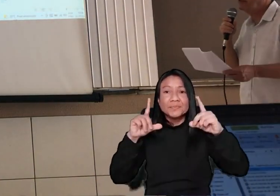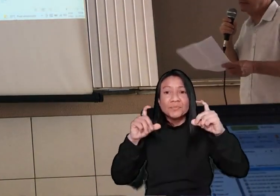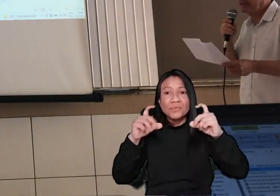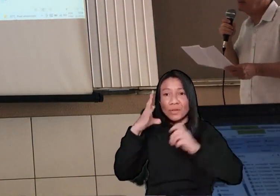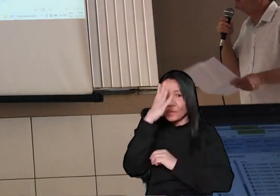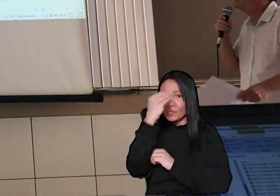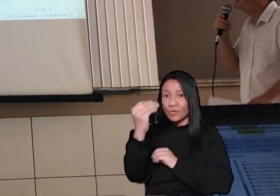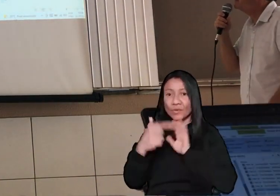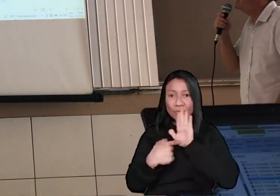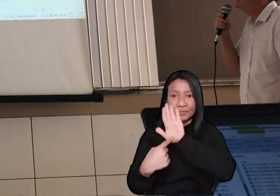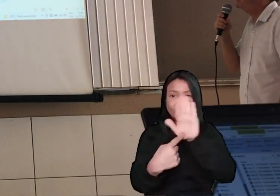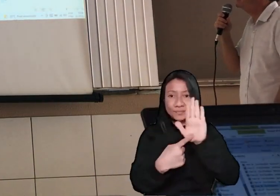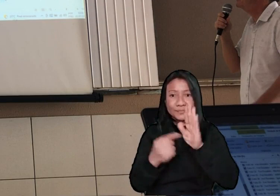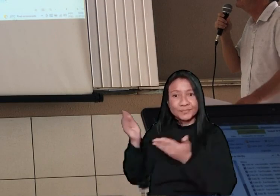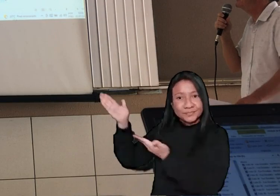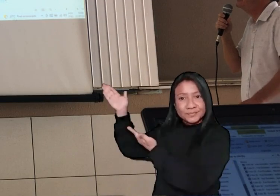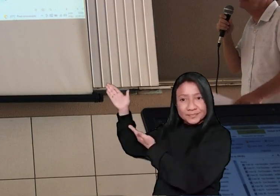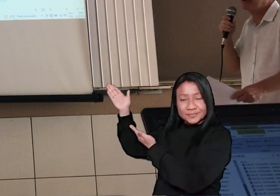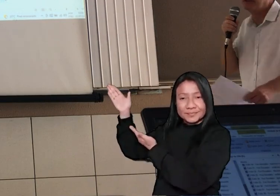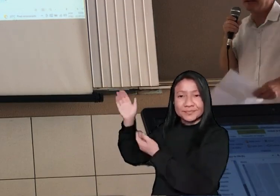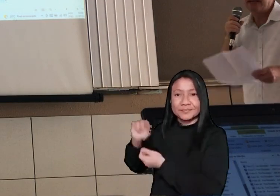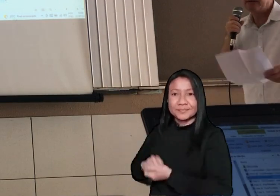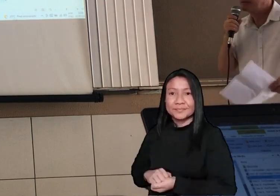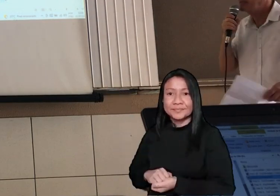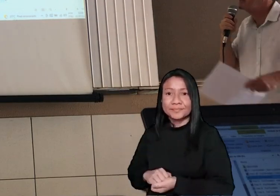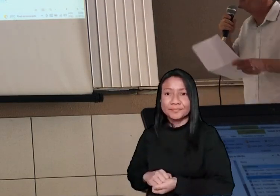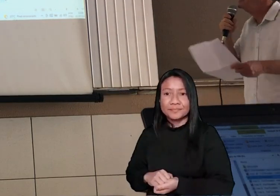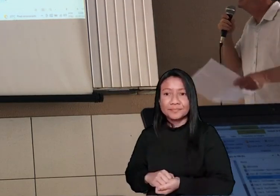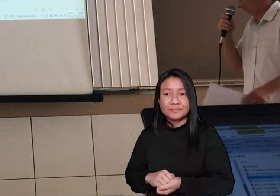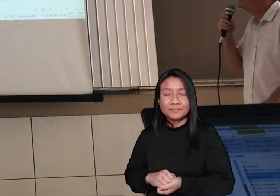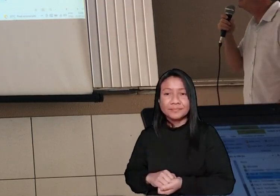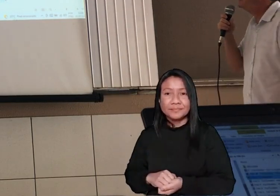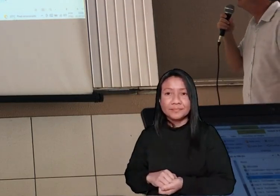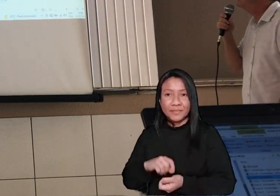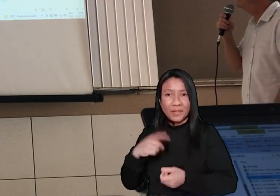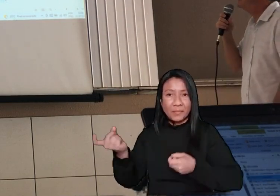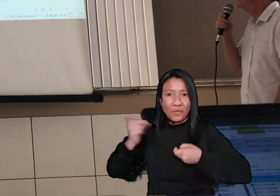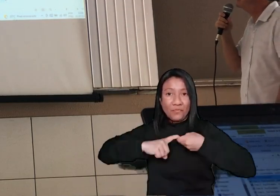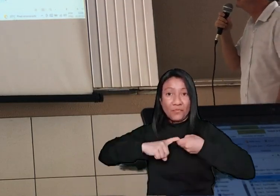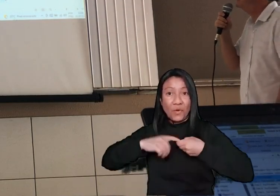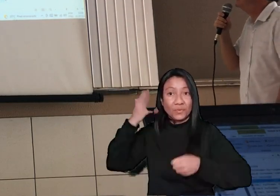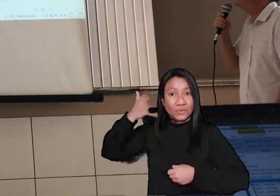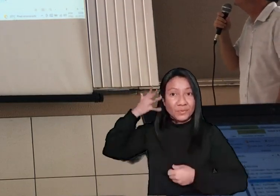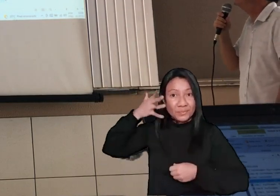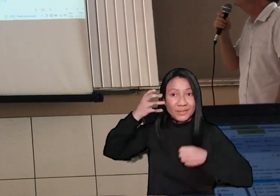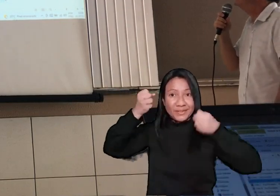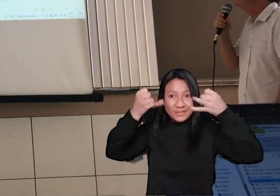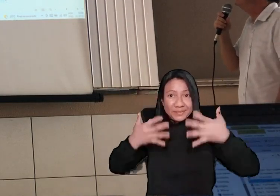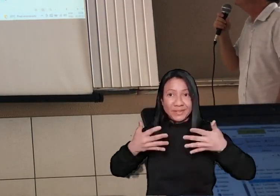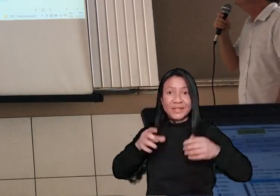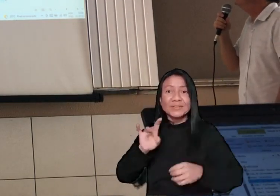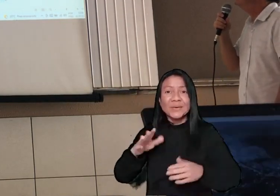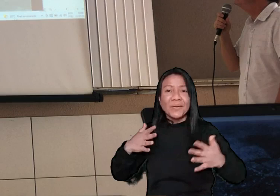Depois eu volto para a palestra, só para a gente dar uma descontraída para vocês verem também como que era a nossa cidade.